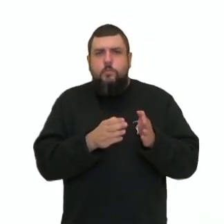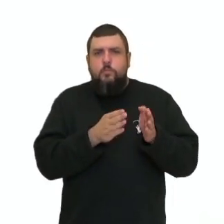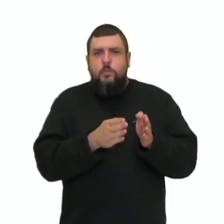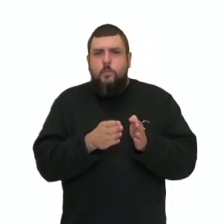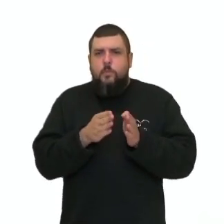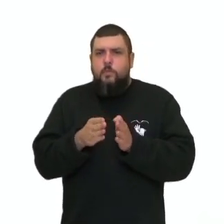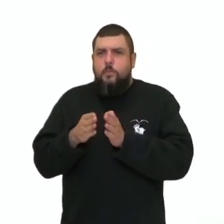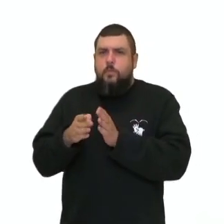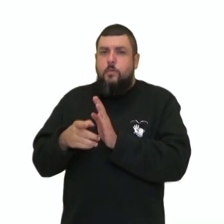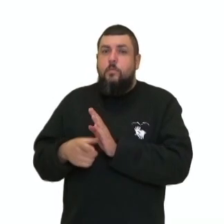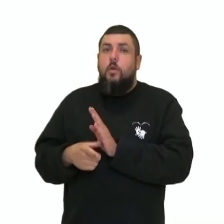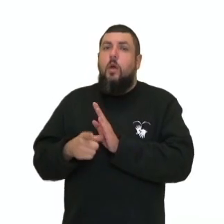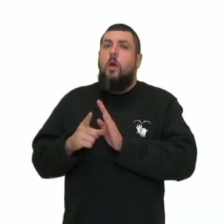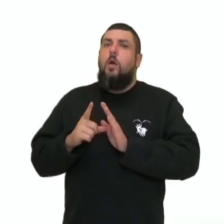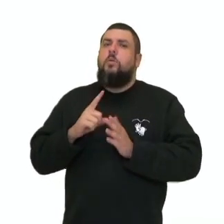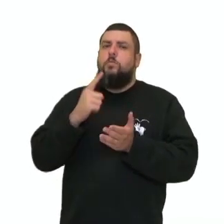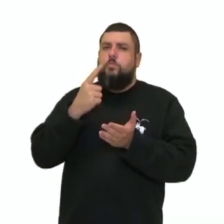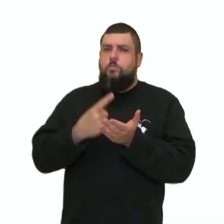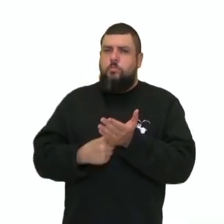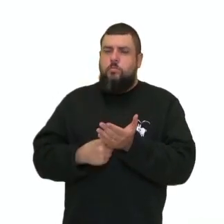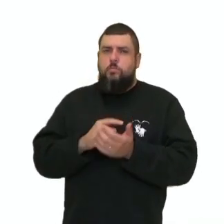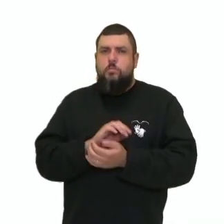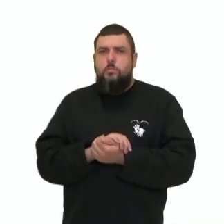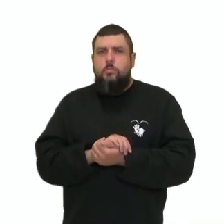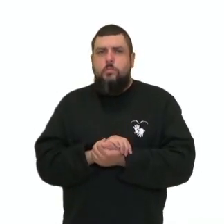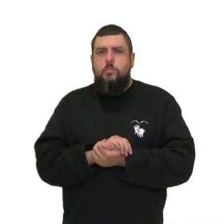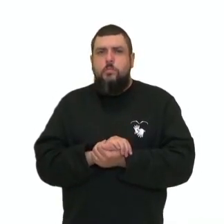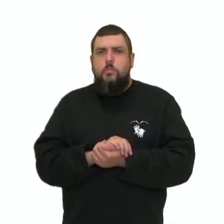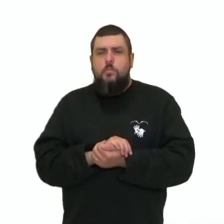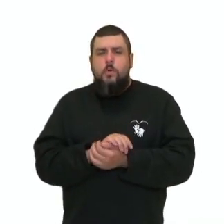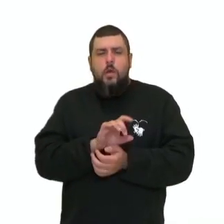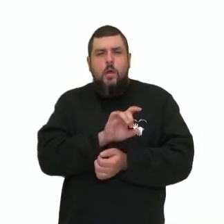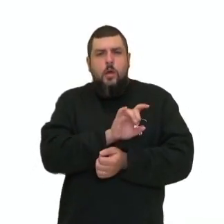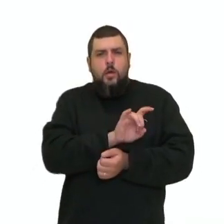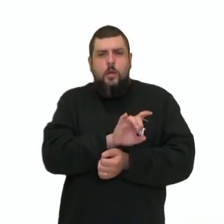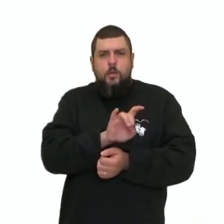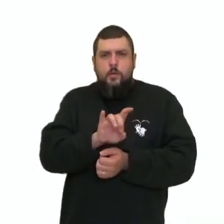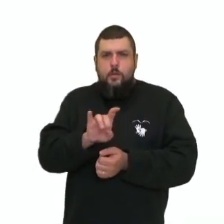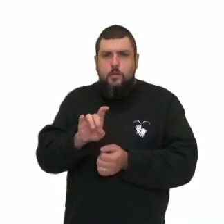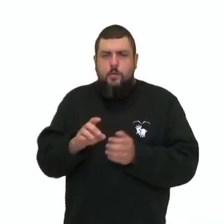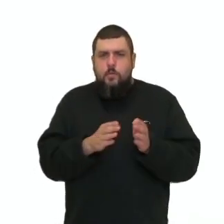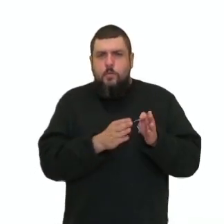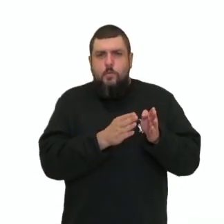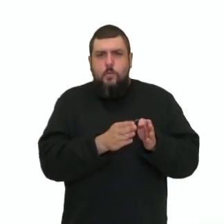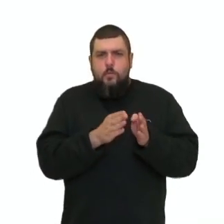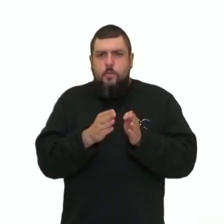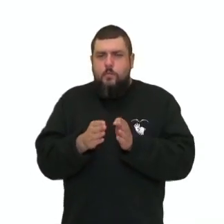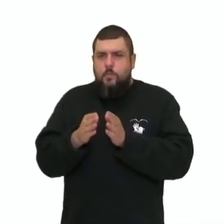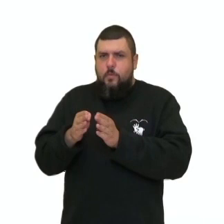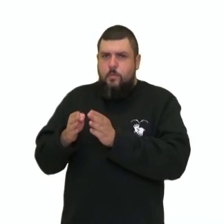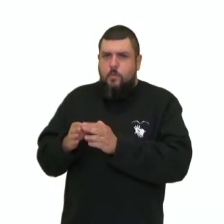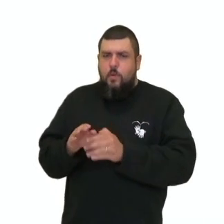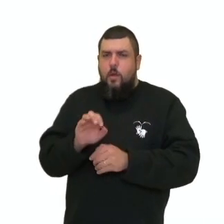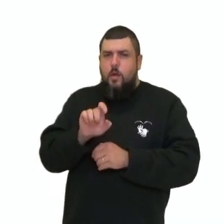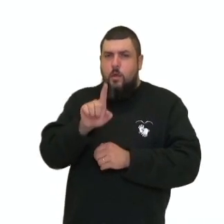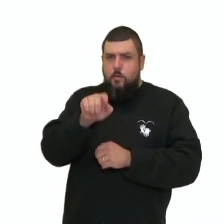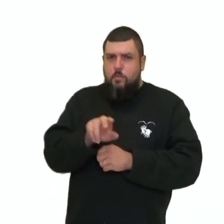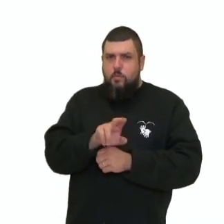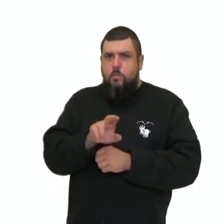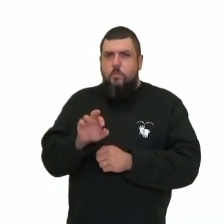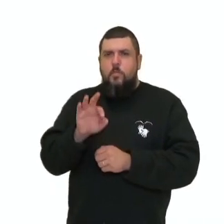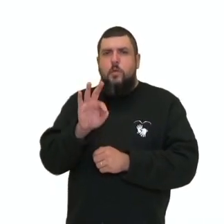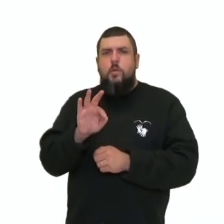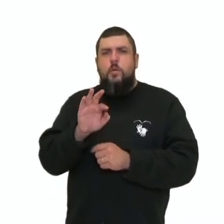pré-estabelecida. Cada elemento que compõe uma sequência é denominado termo, e